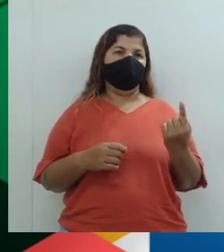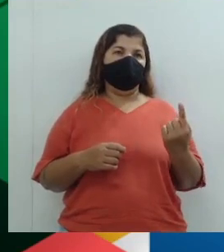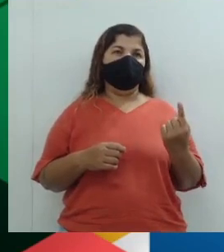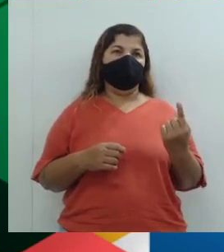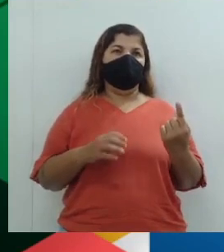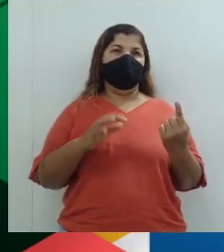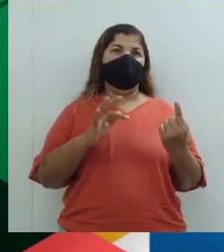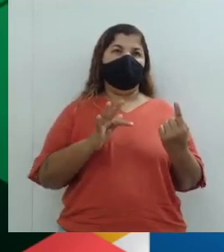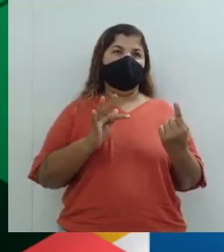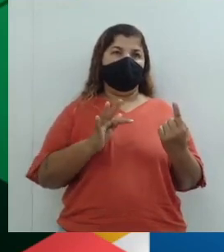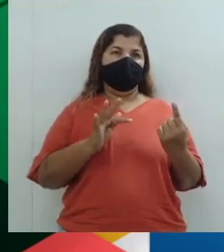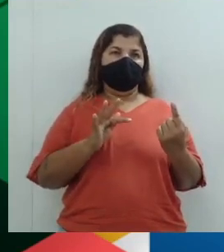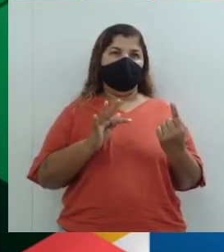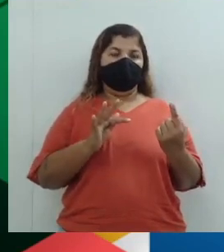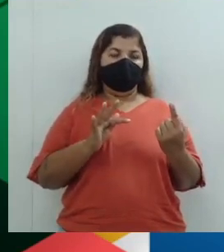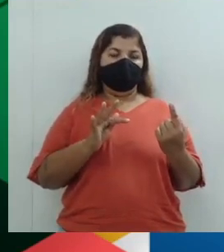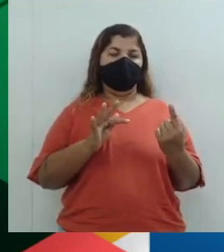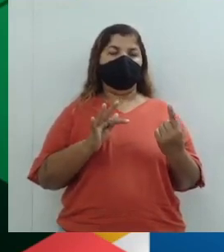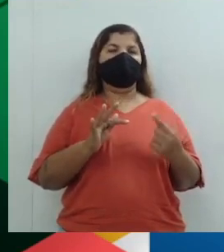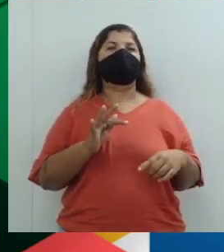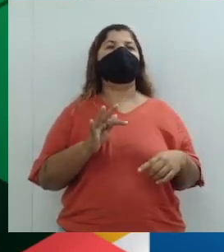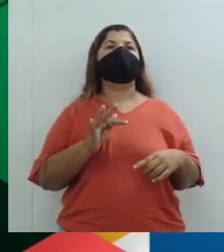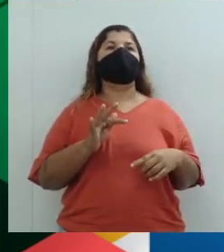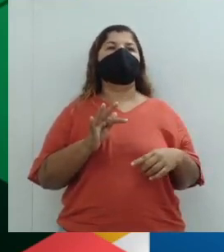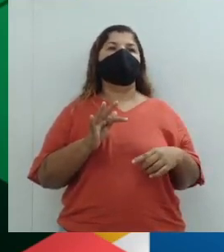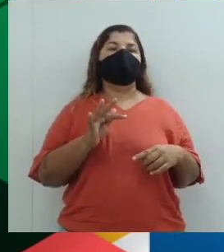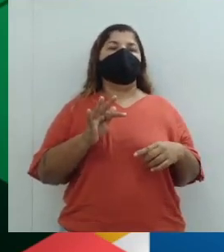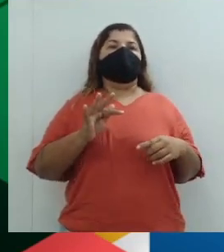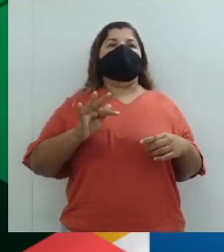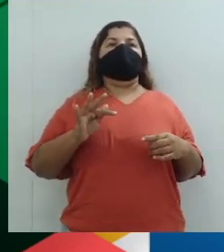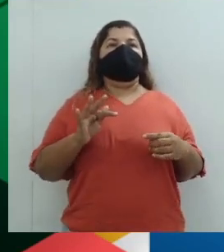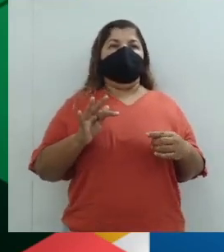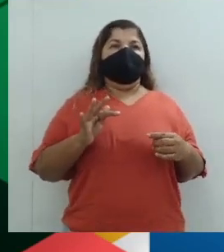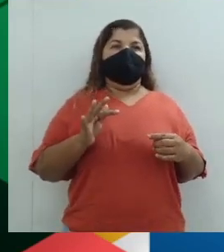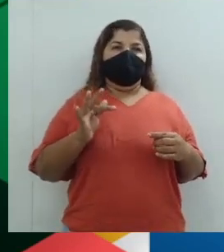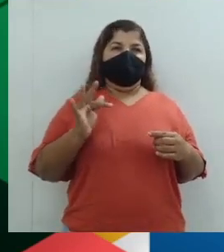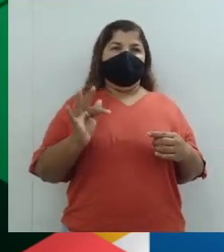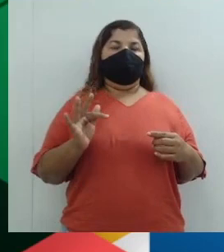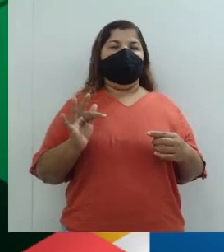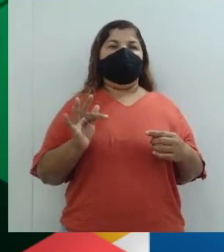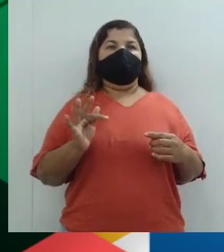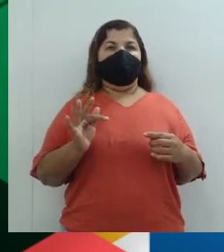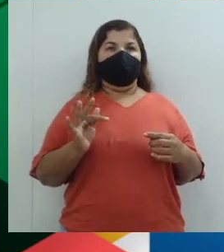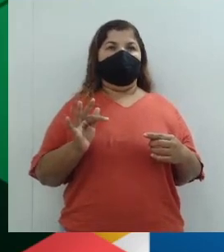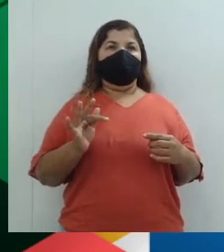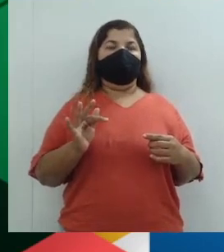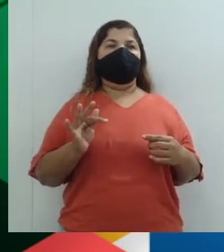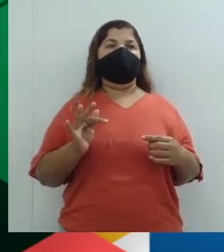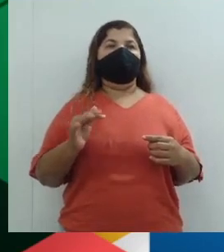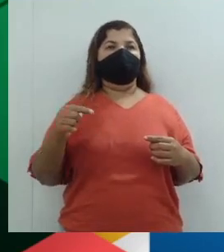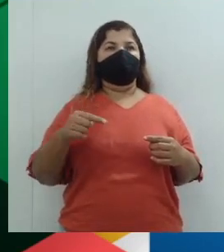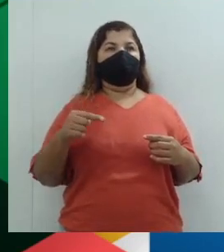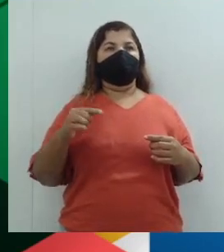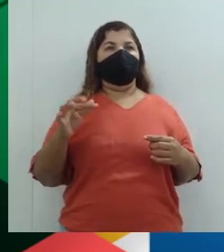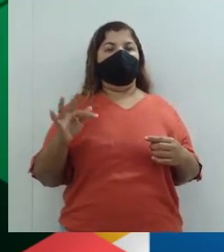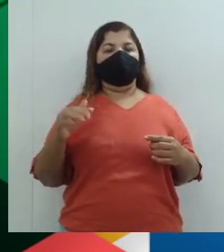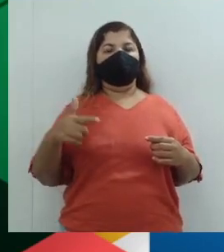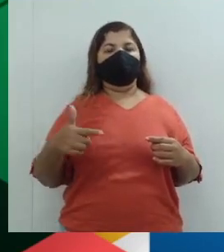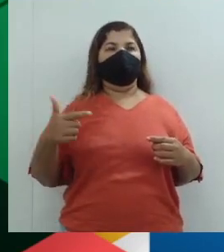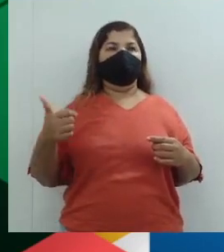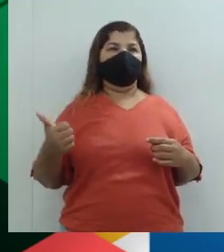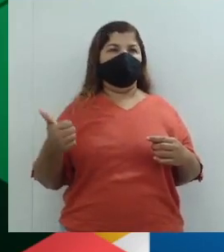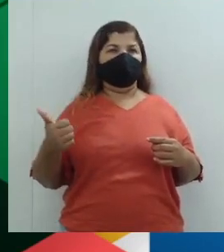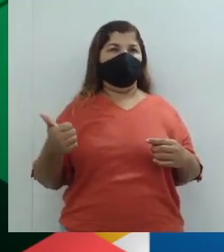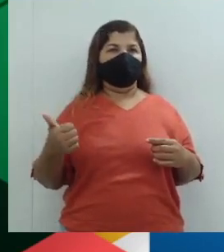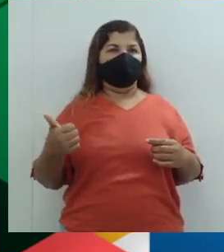força F que está aplicada, né, que é de 50 newtons, mas por enquanto só vamos colocar aí a força F, menos a força 2,1, que é a